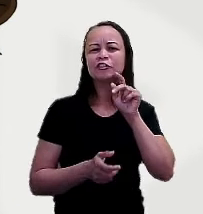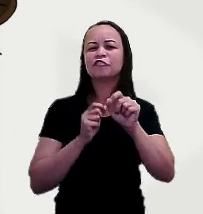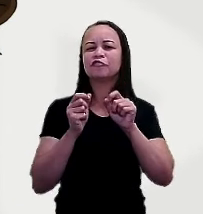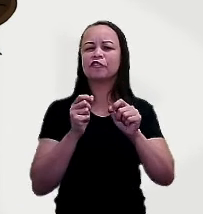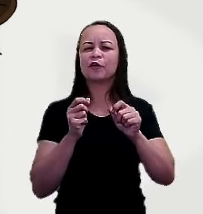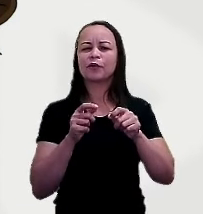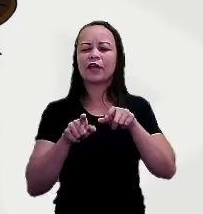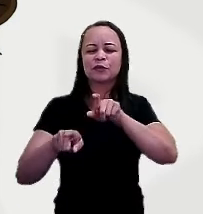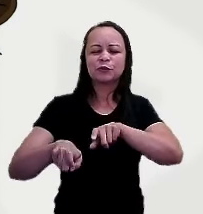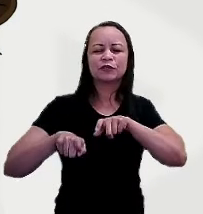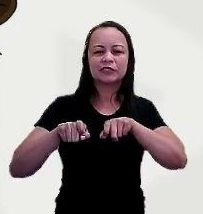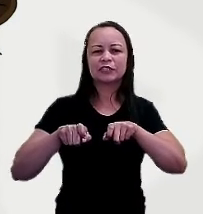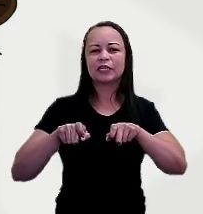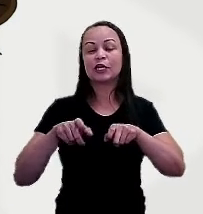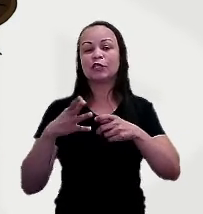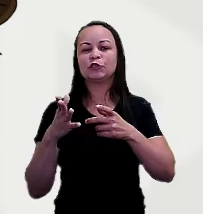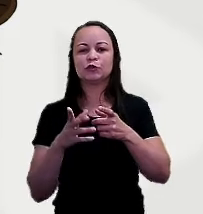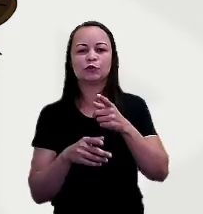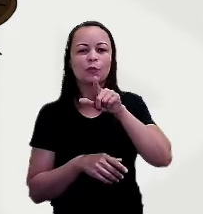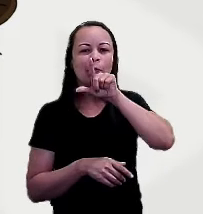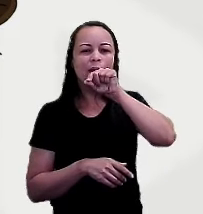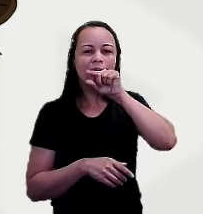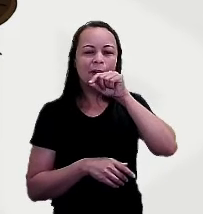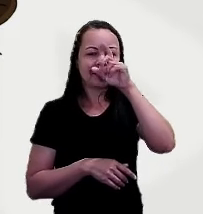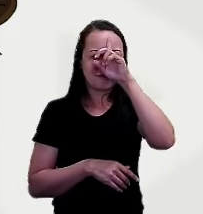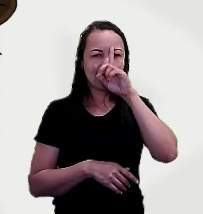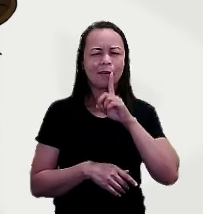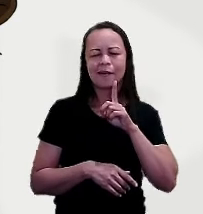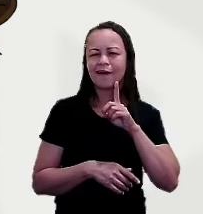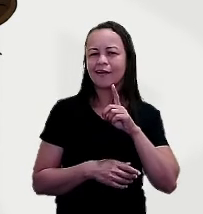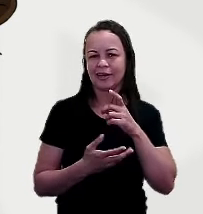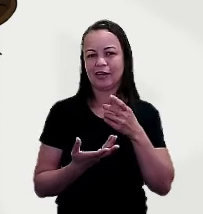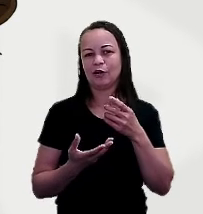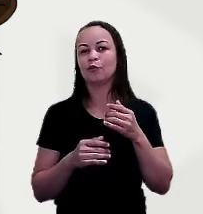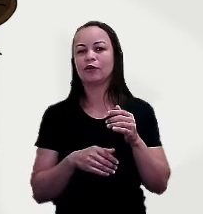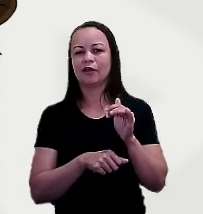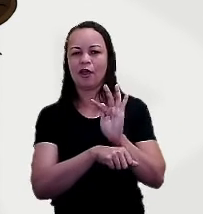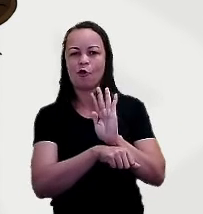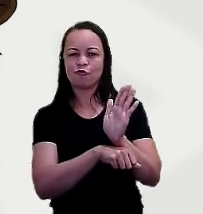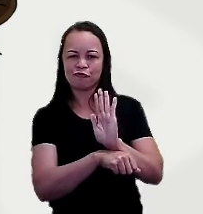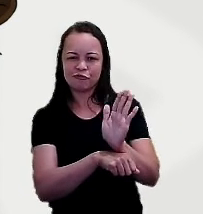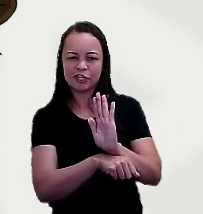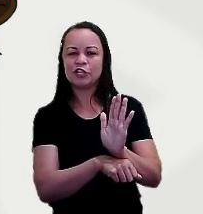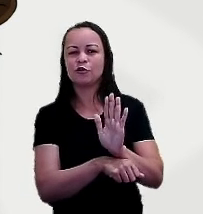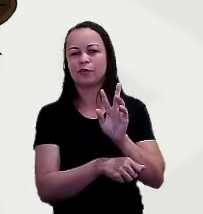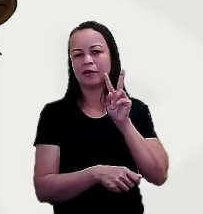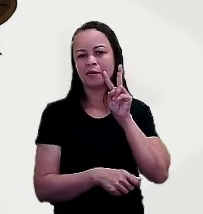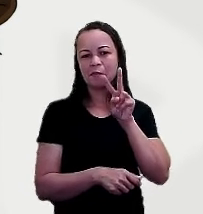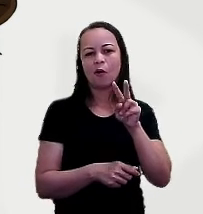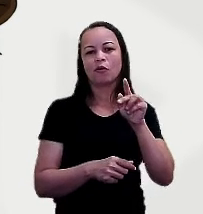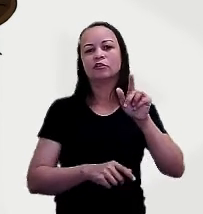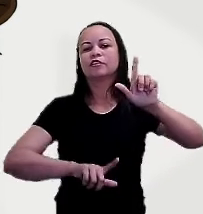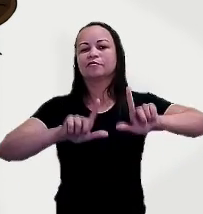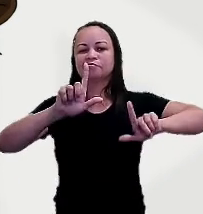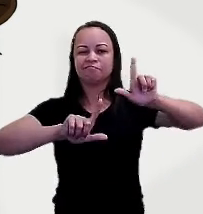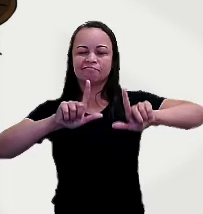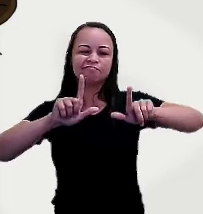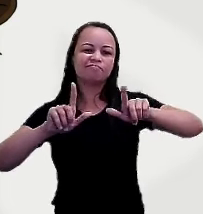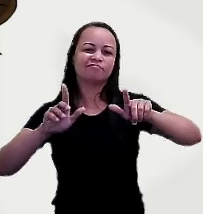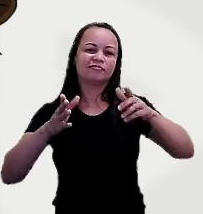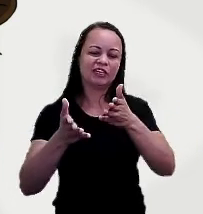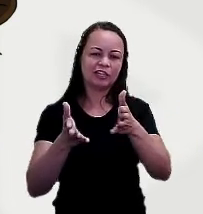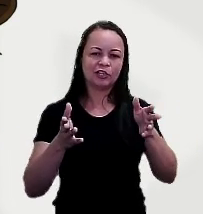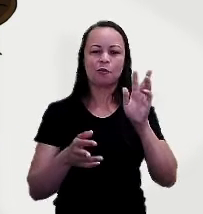Pica-Pau Amarelo, não é? Que é um filmezinho que passa na TV, onde mostra